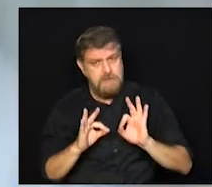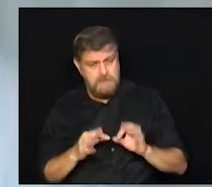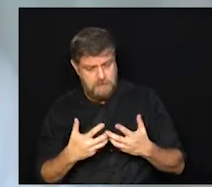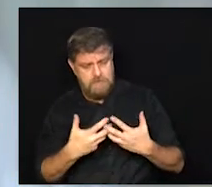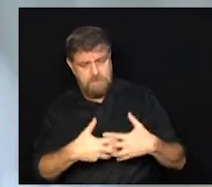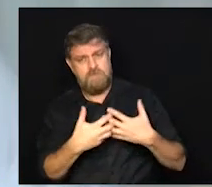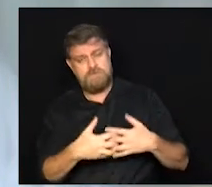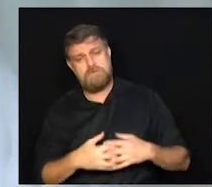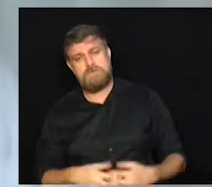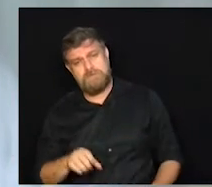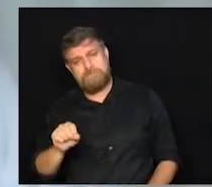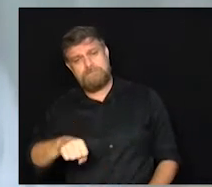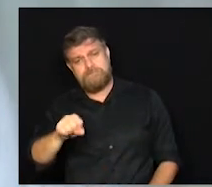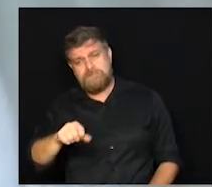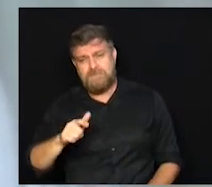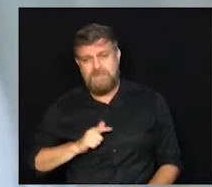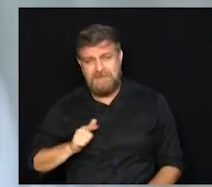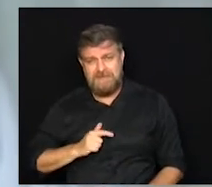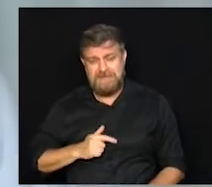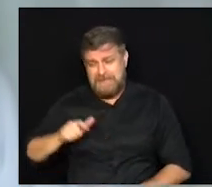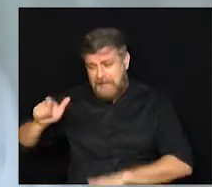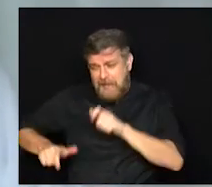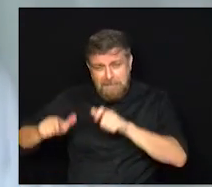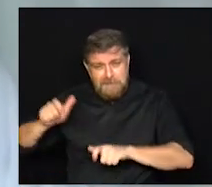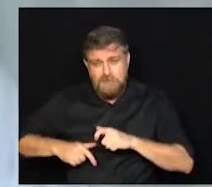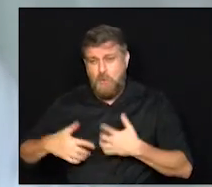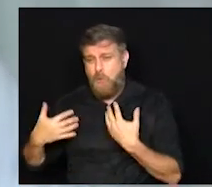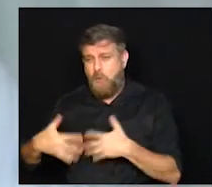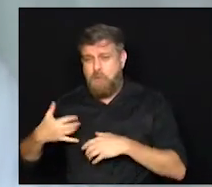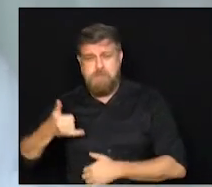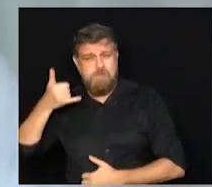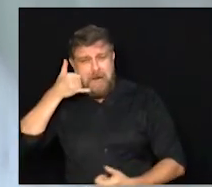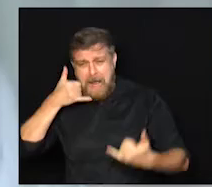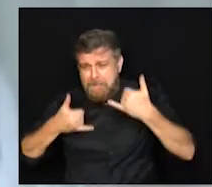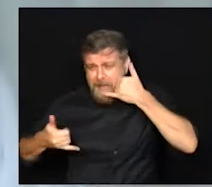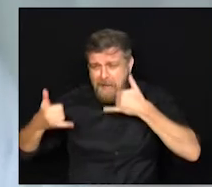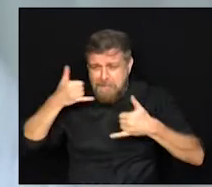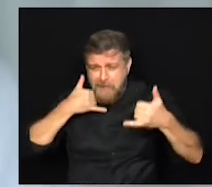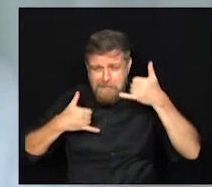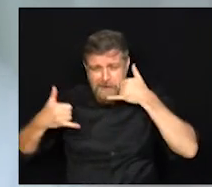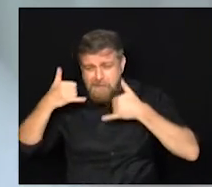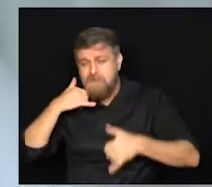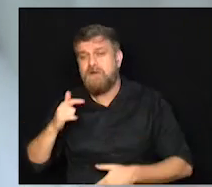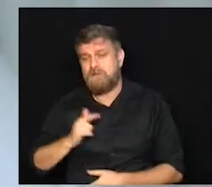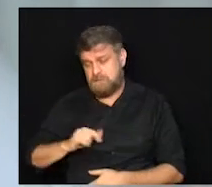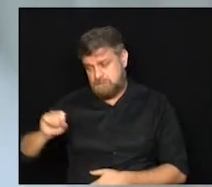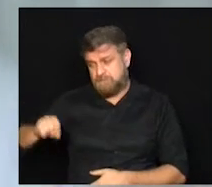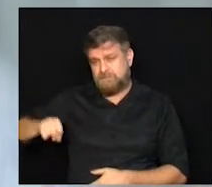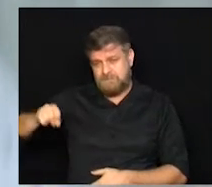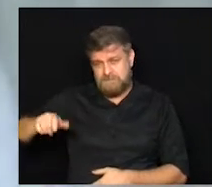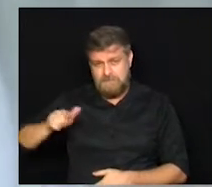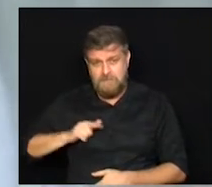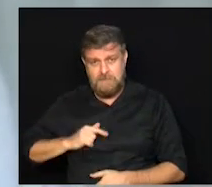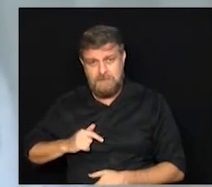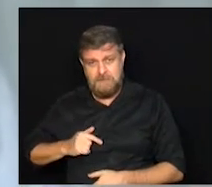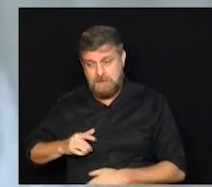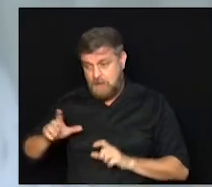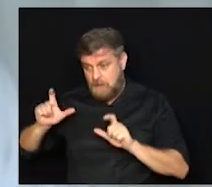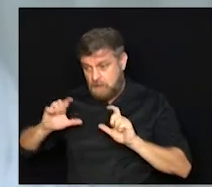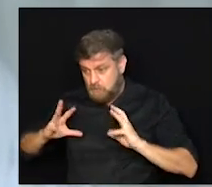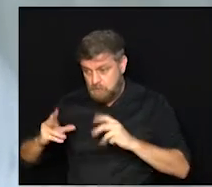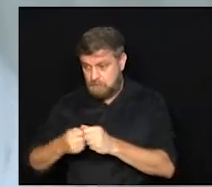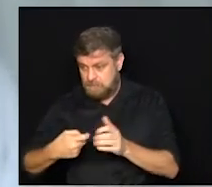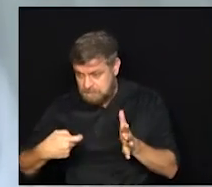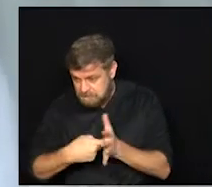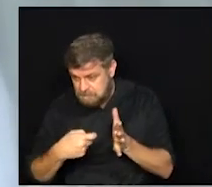Tá? Que assim, a demanda também é muito grande, né? A gente sabe que a demanda é muito grande, e isso porque nem todo mundo denuncia, né?